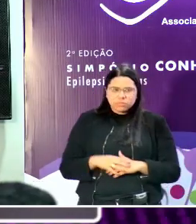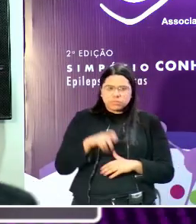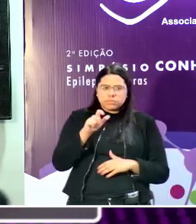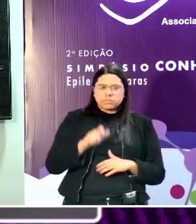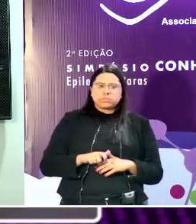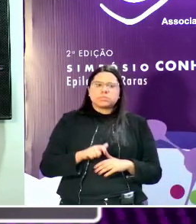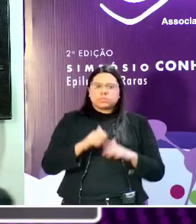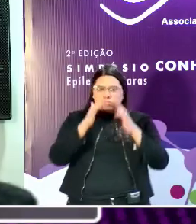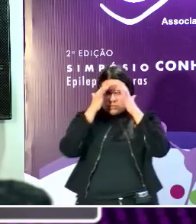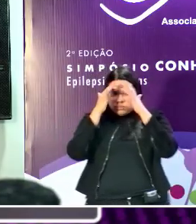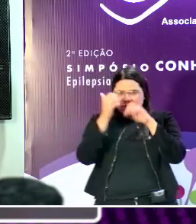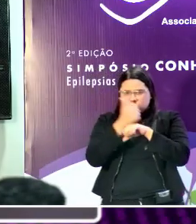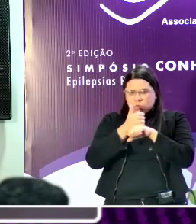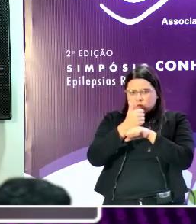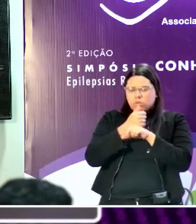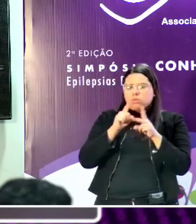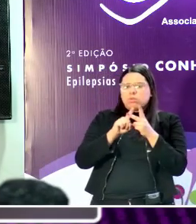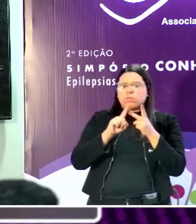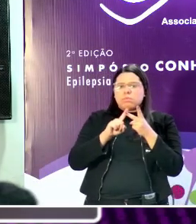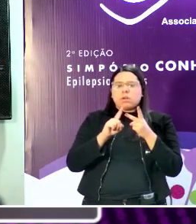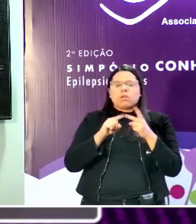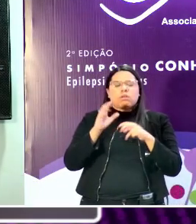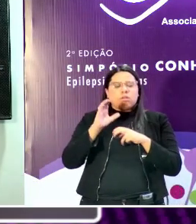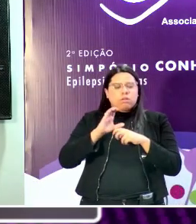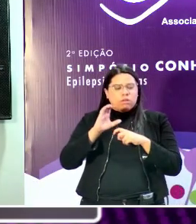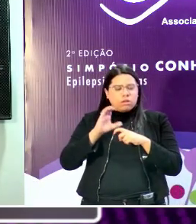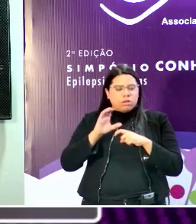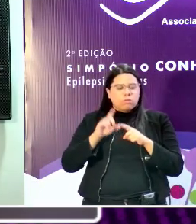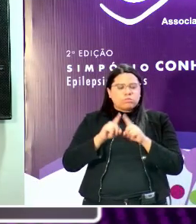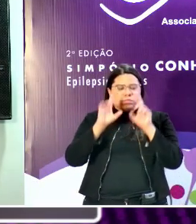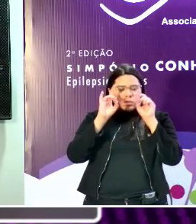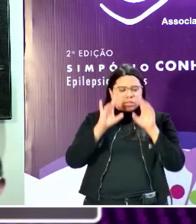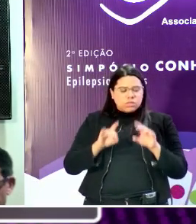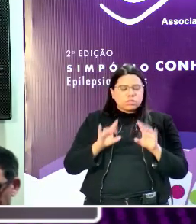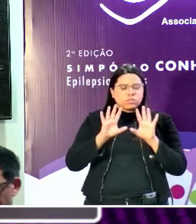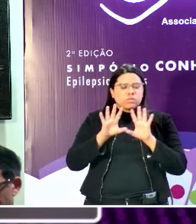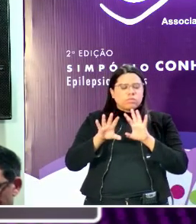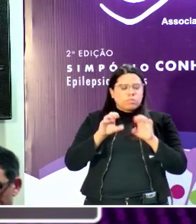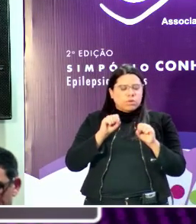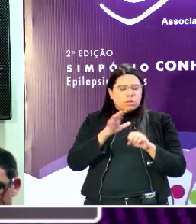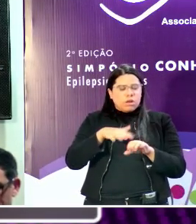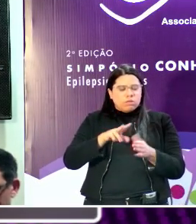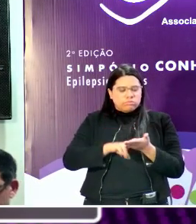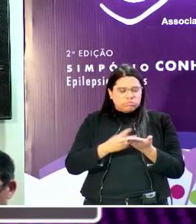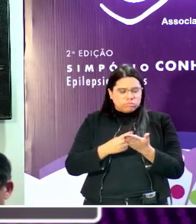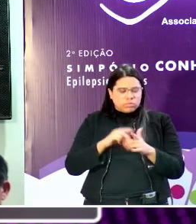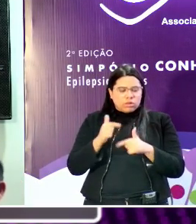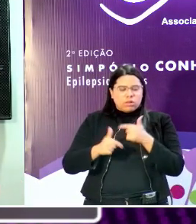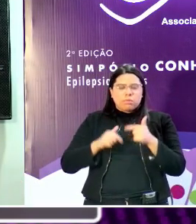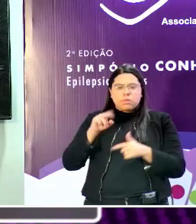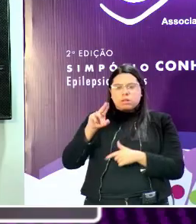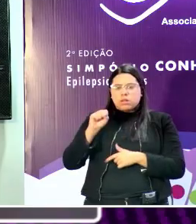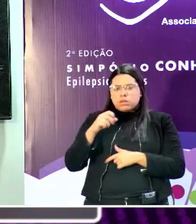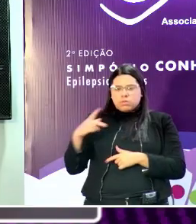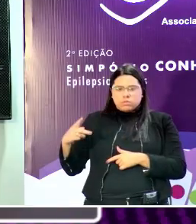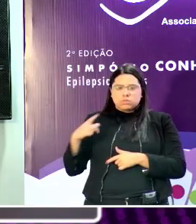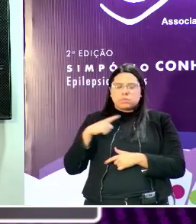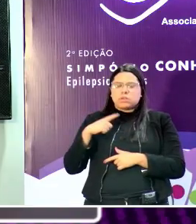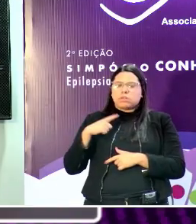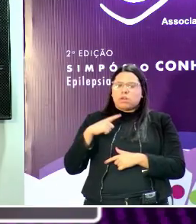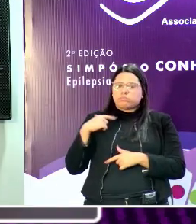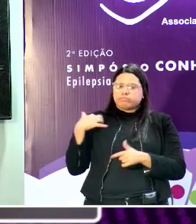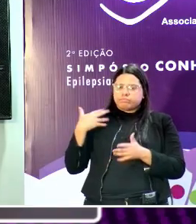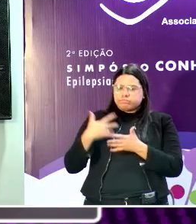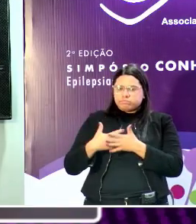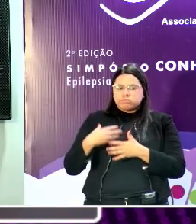neurologista, neurofisiologista clínico, especialista em epilepsia, atua no Hospital das Clínicas da USP, tem longa trajetória